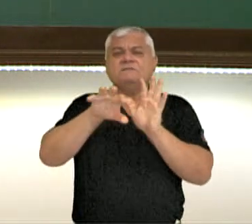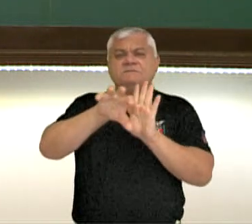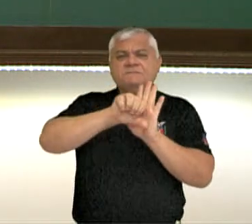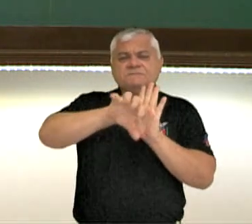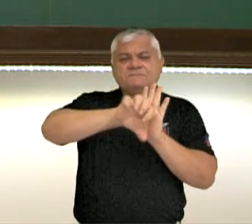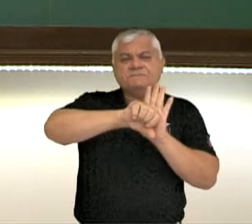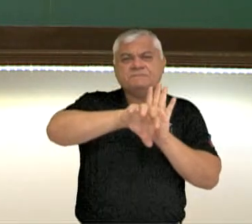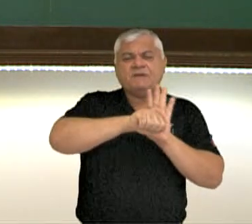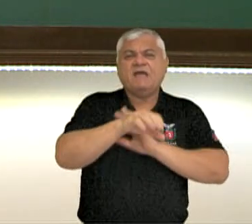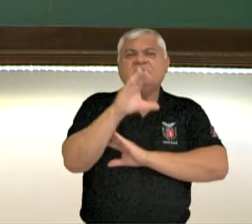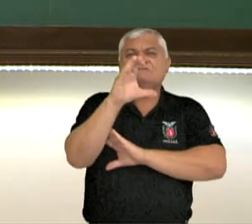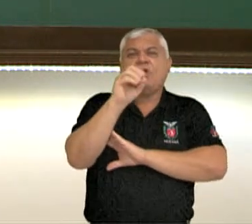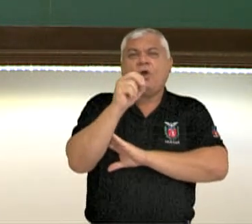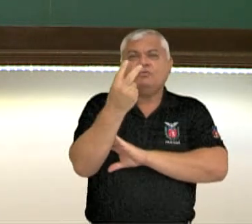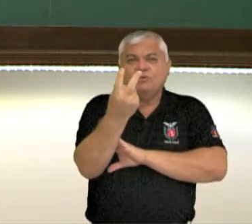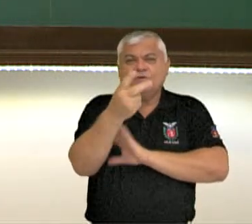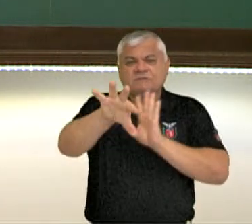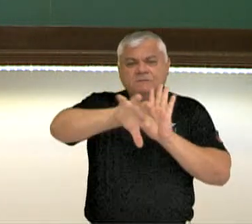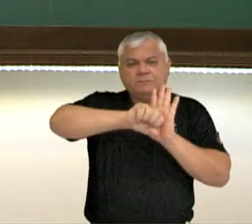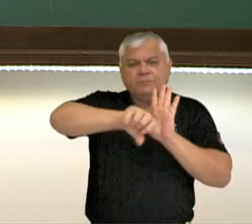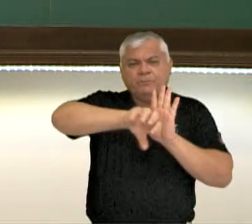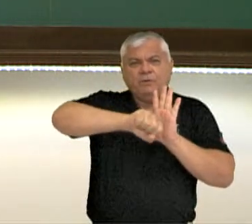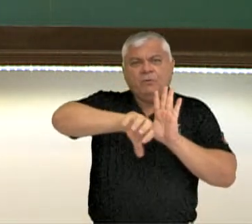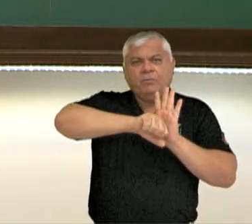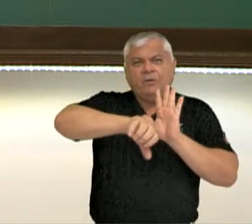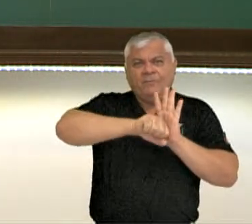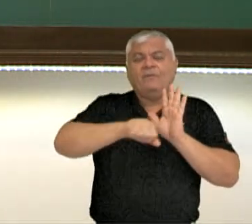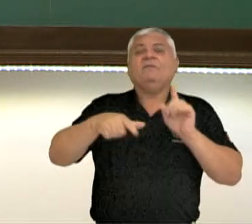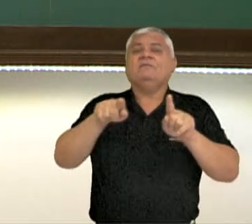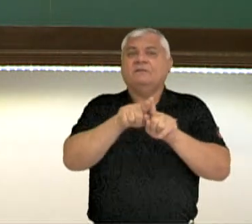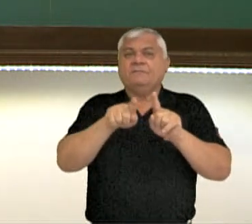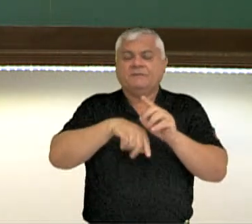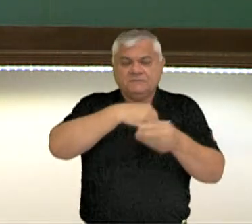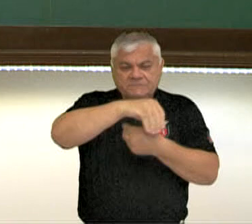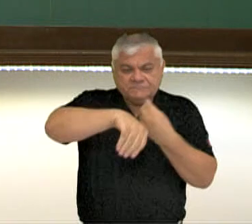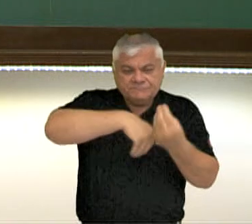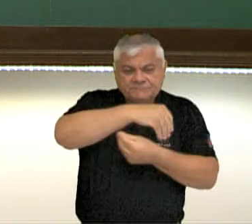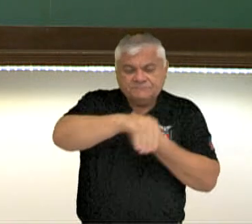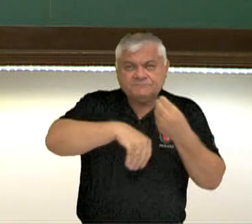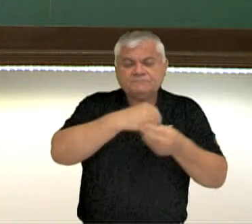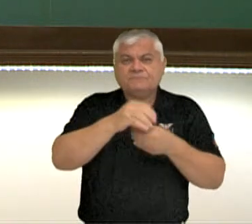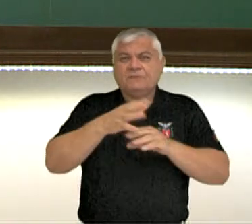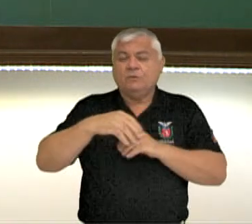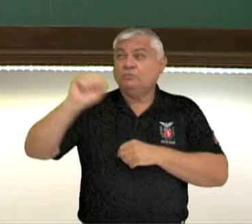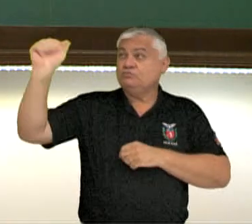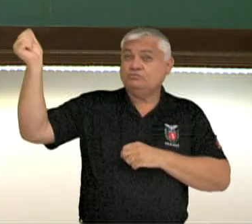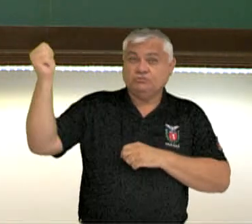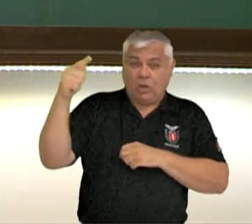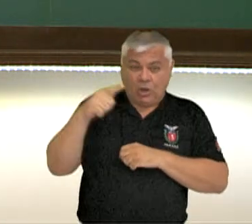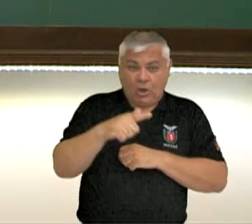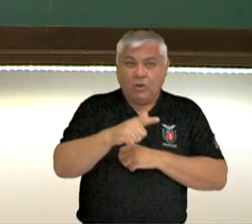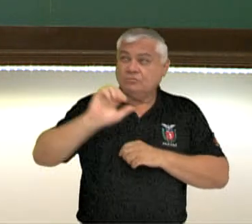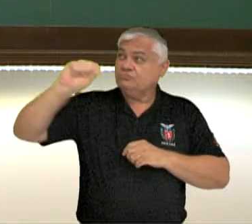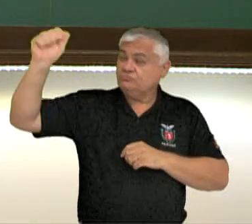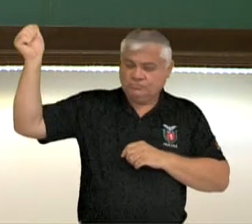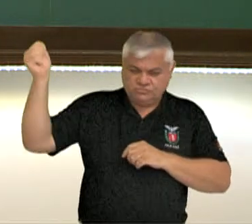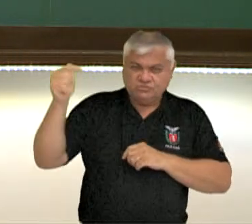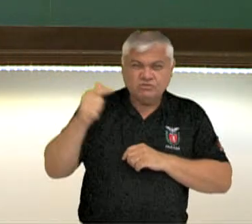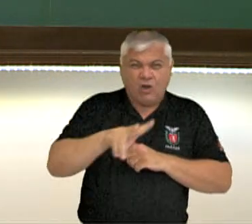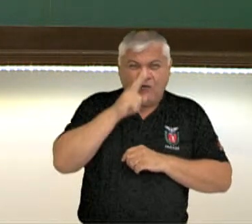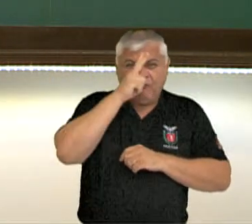o gás carbônico da água. E durante esse processo, principalmente na alta luminosidade, né, quando o sol incide muito mais